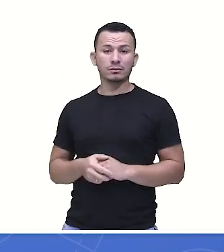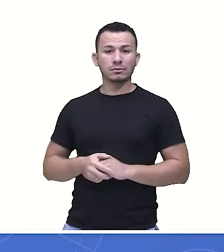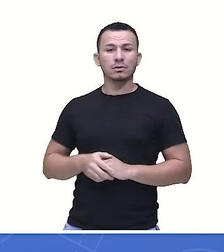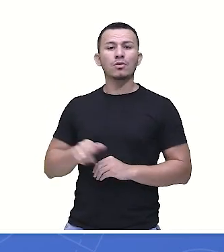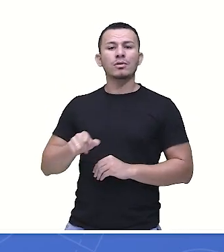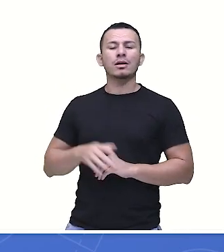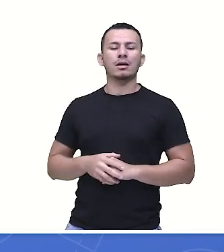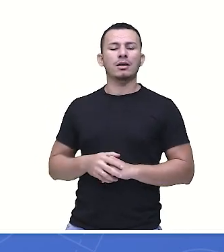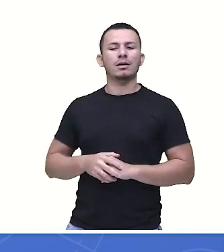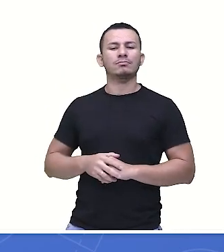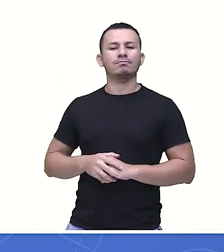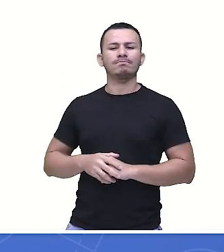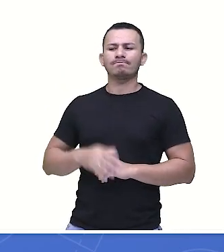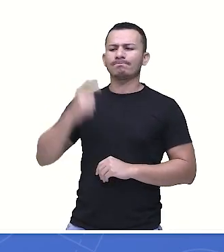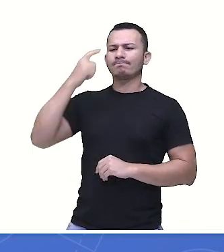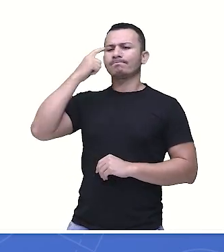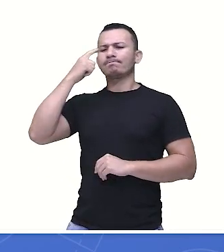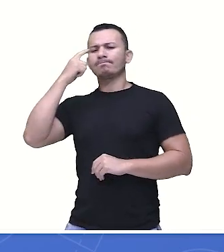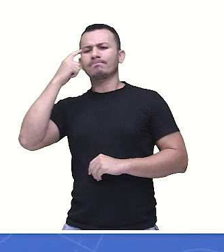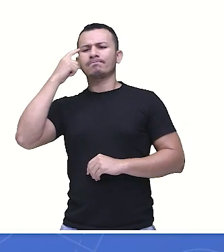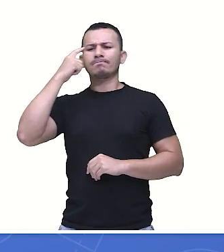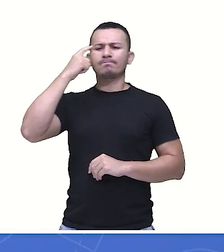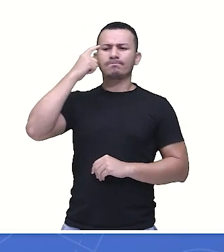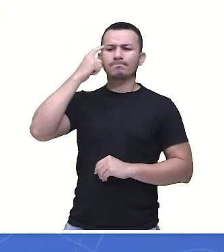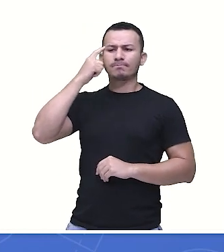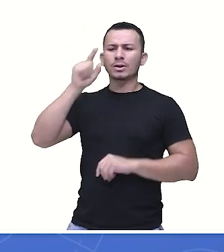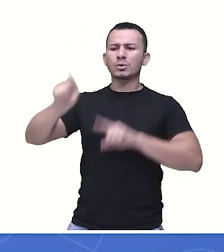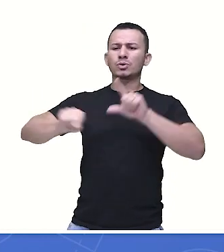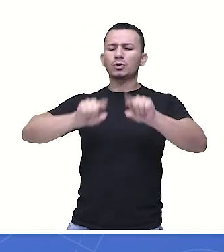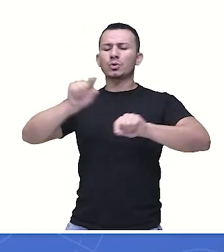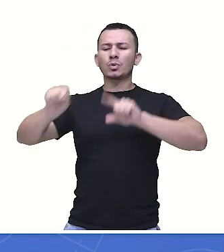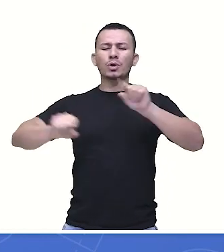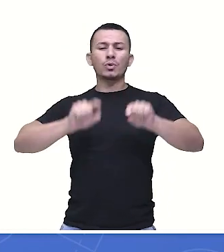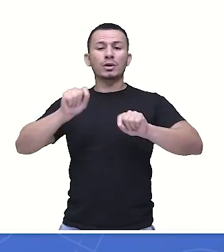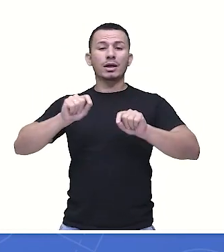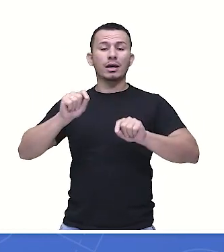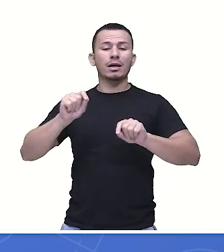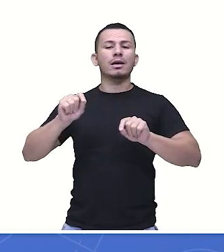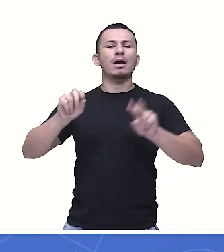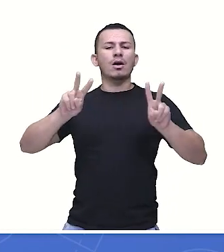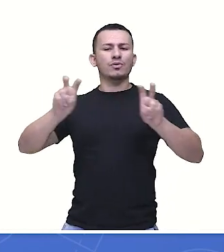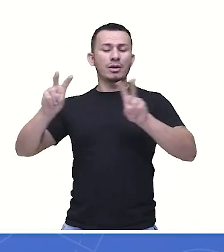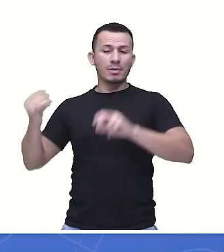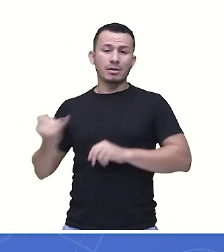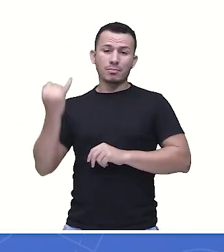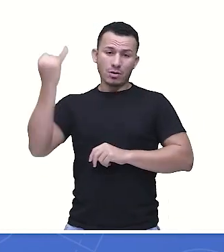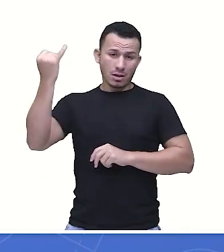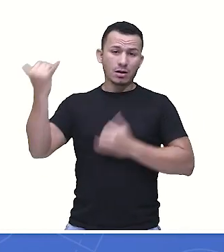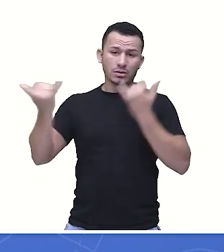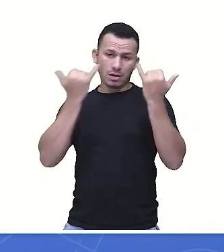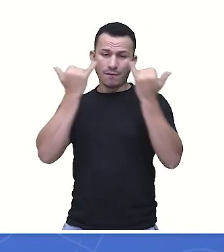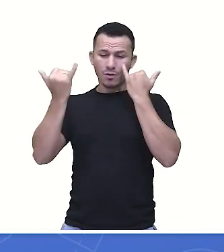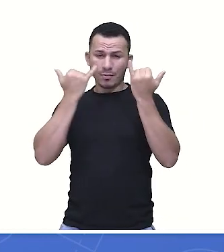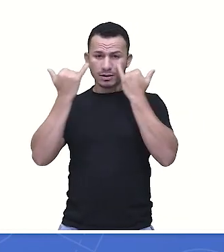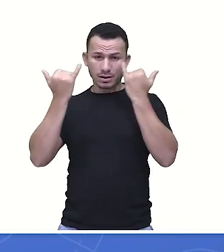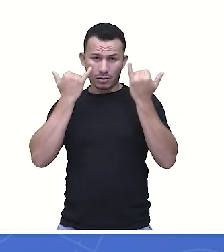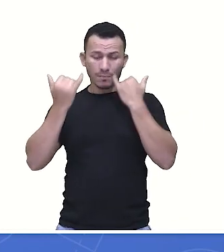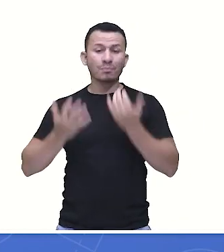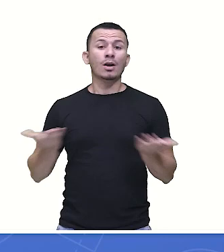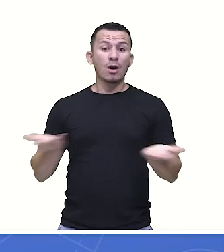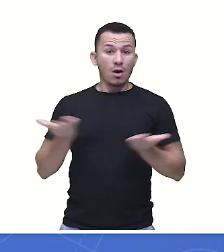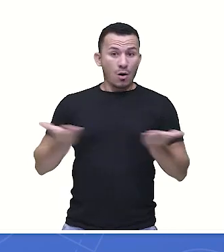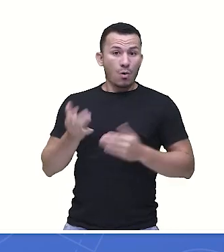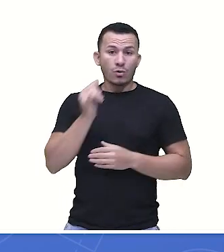escolher os pontos clave dentro da abundância atual de informações. Por exemplo, hoje nós temos uma informação aí,